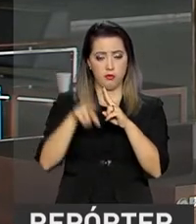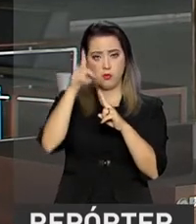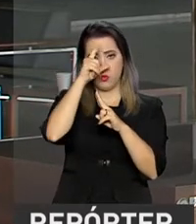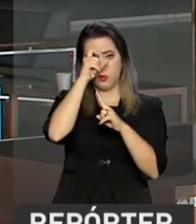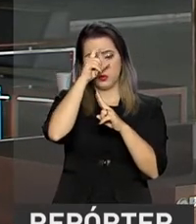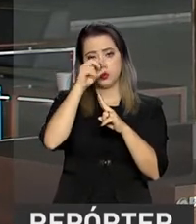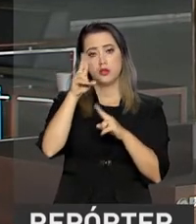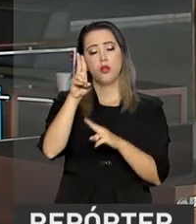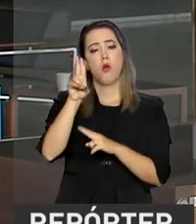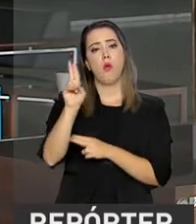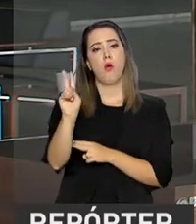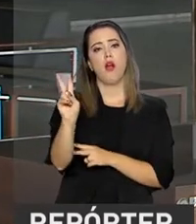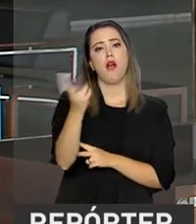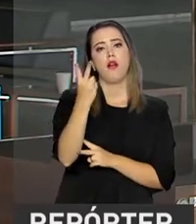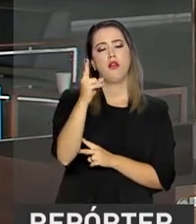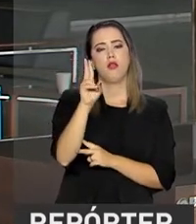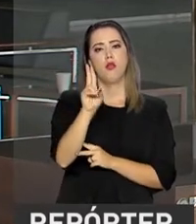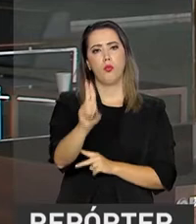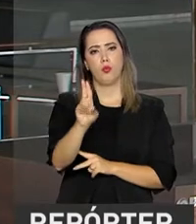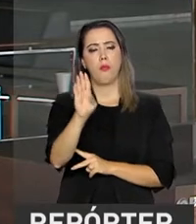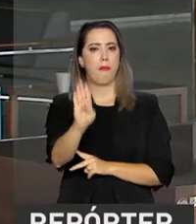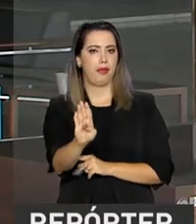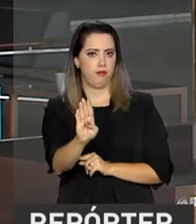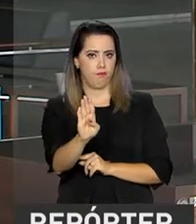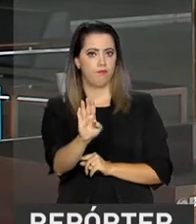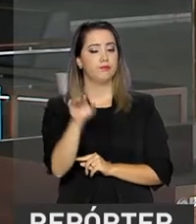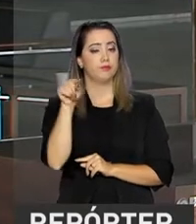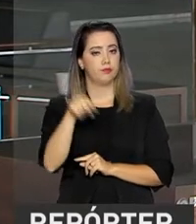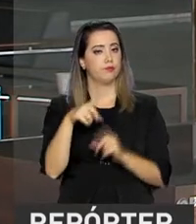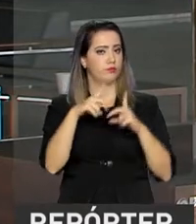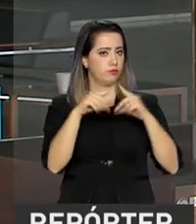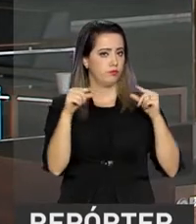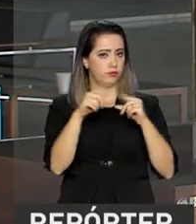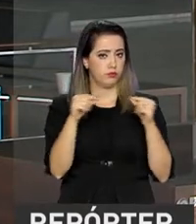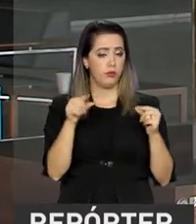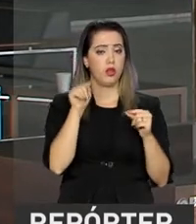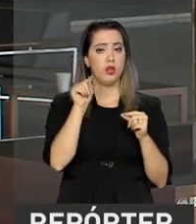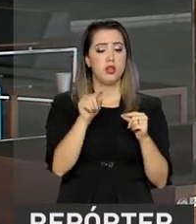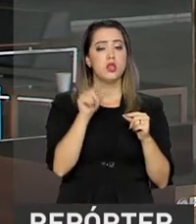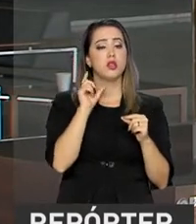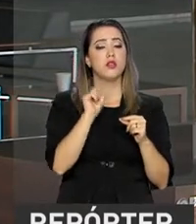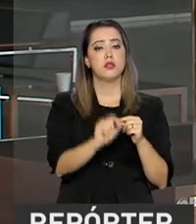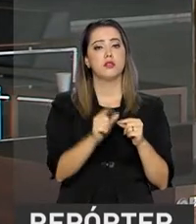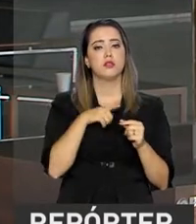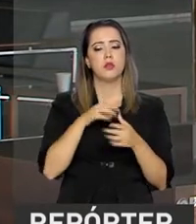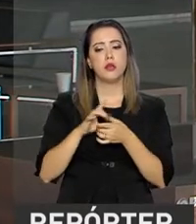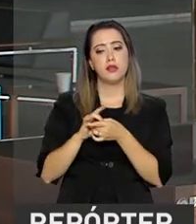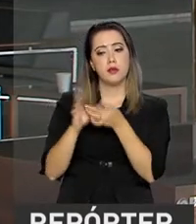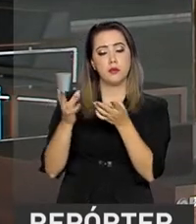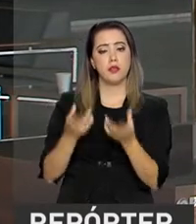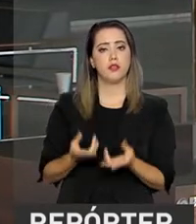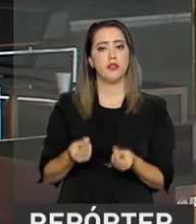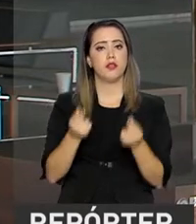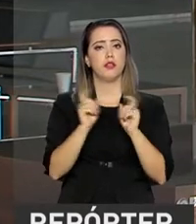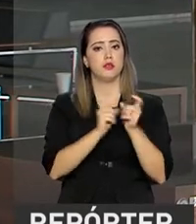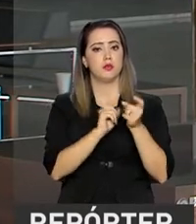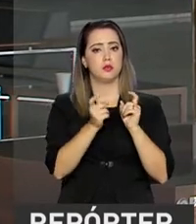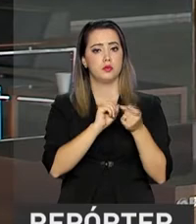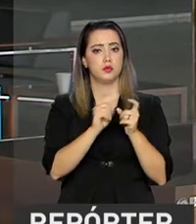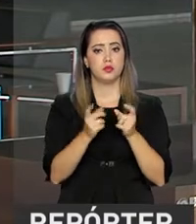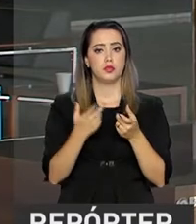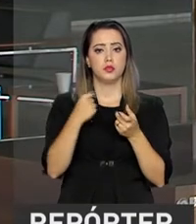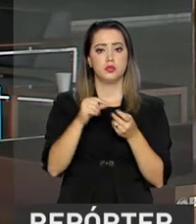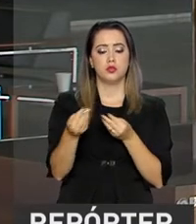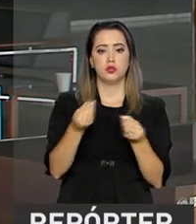brasília estes hospitais públicos e universidades vão ter autonomia e decidir como